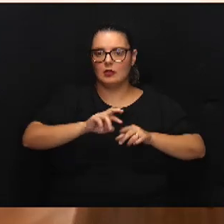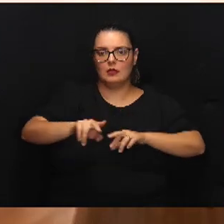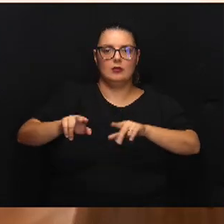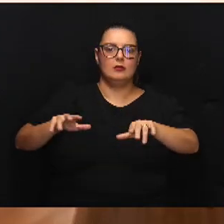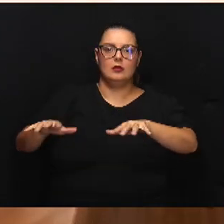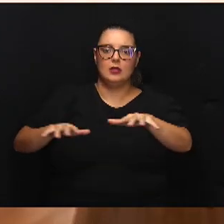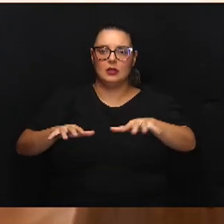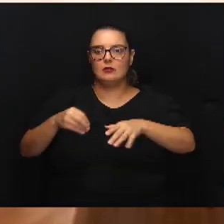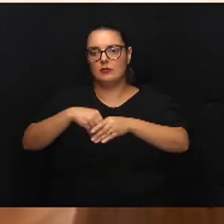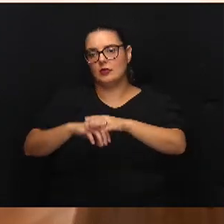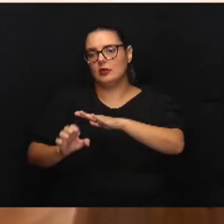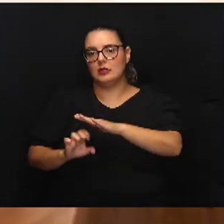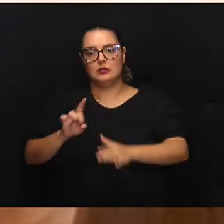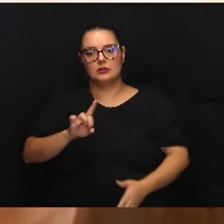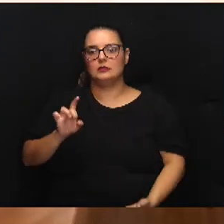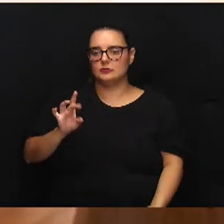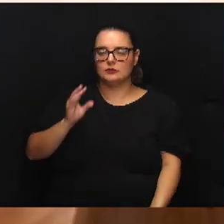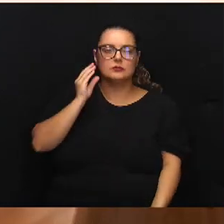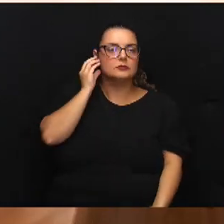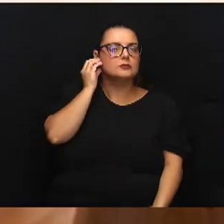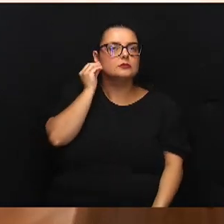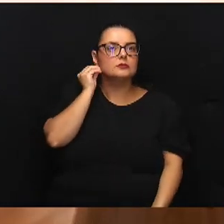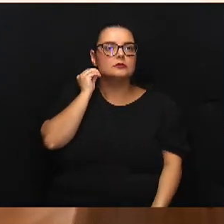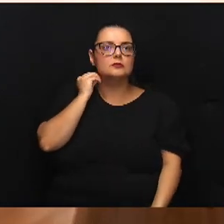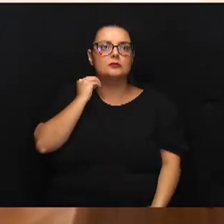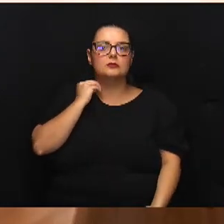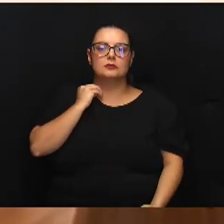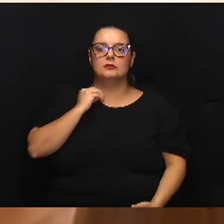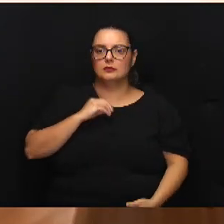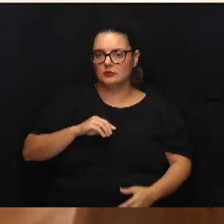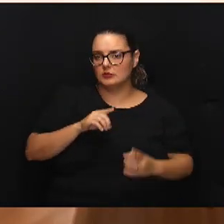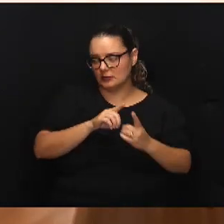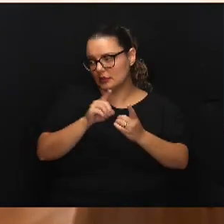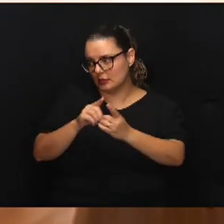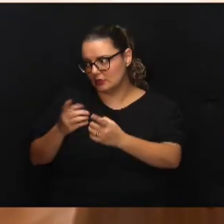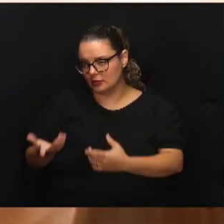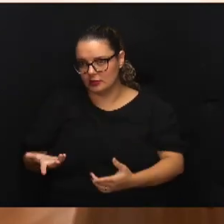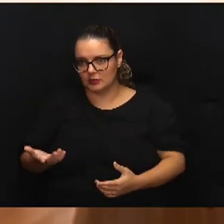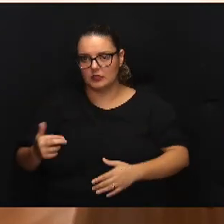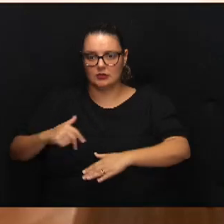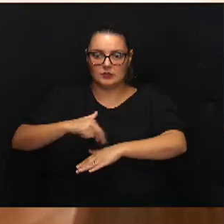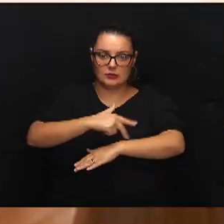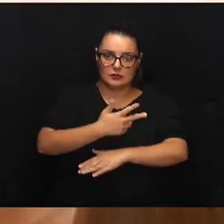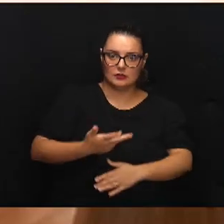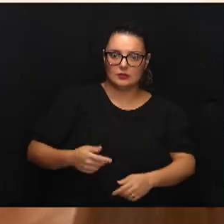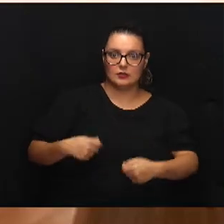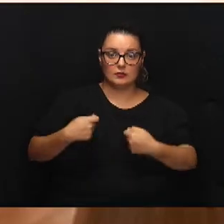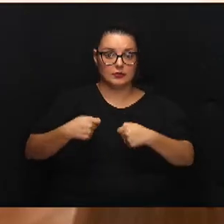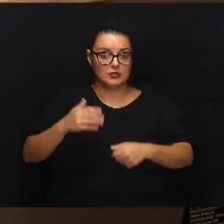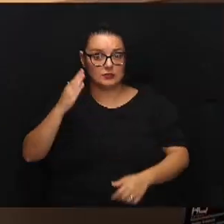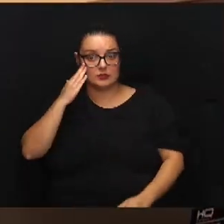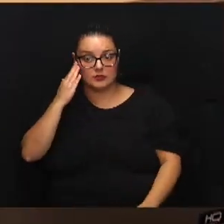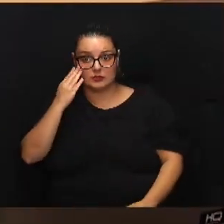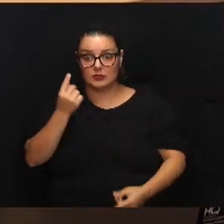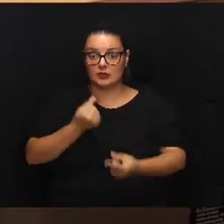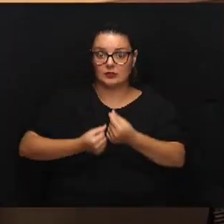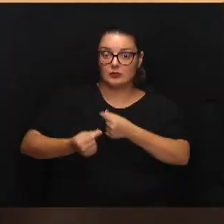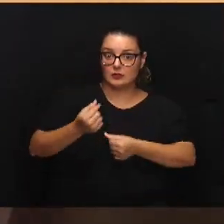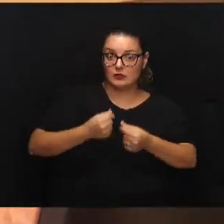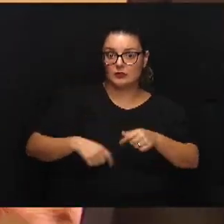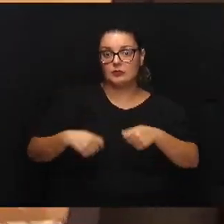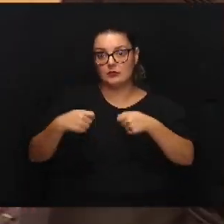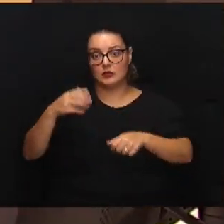do negócio e não só da consultoria, né? E da moda. Eu preciso entender de finanças, eu